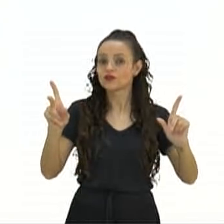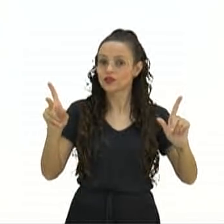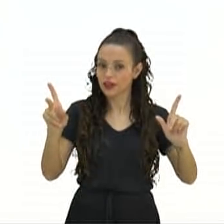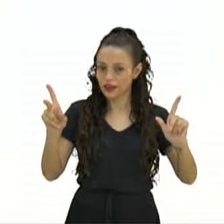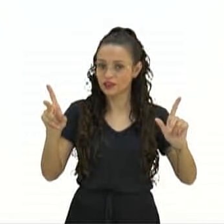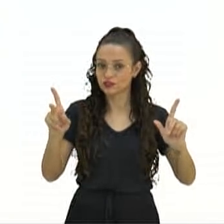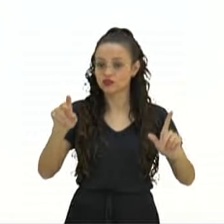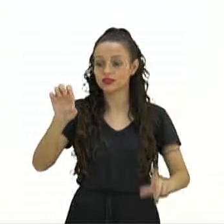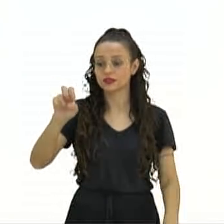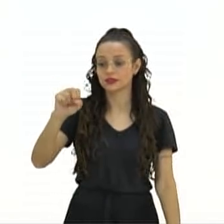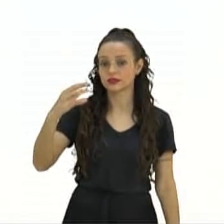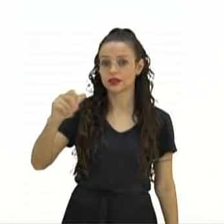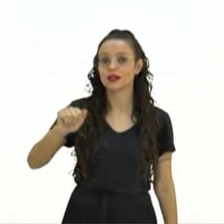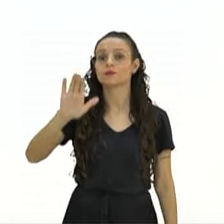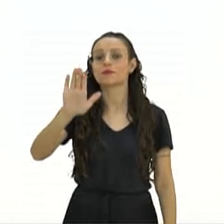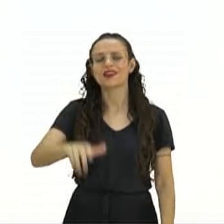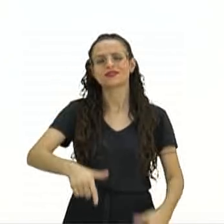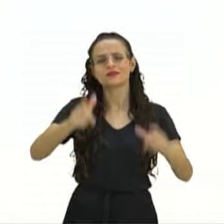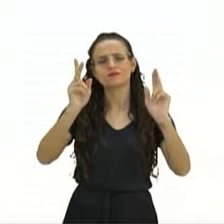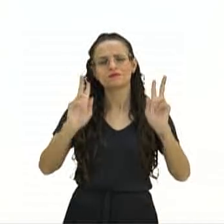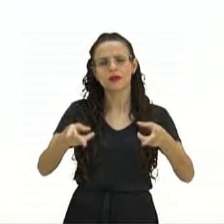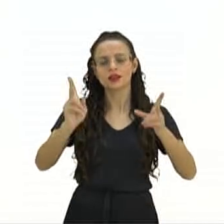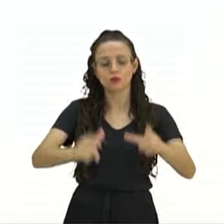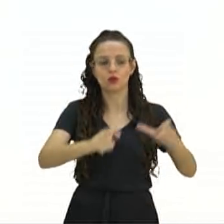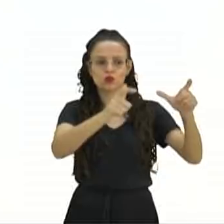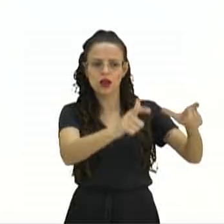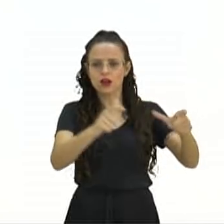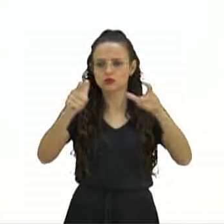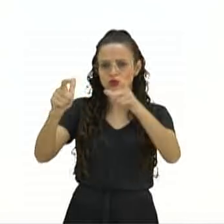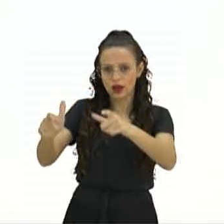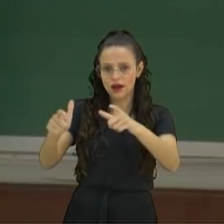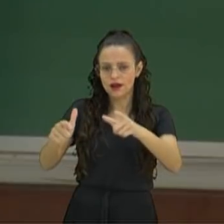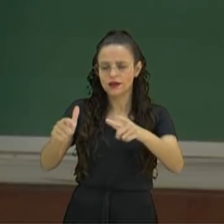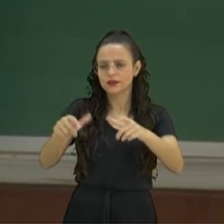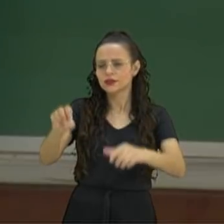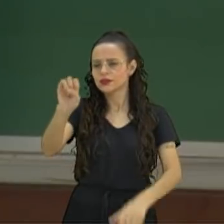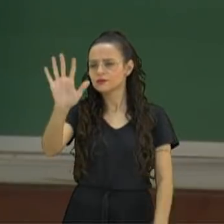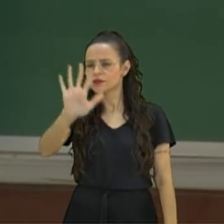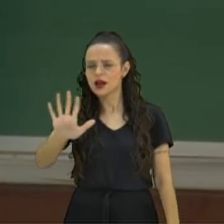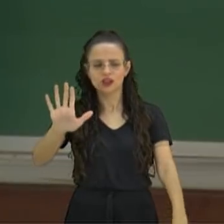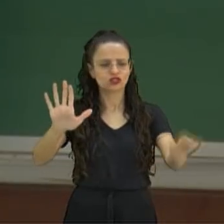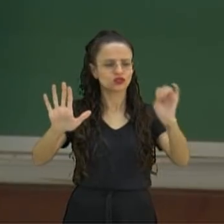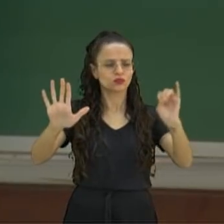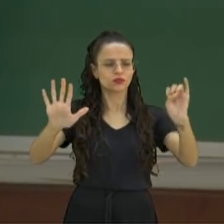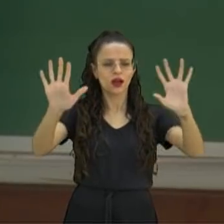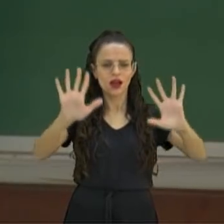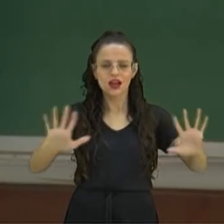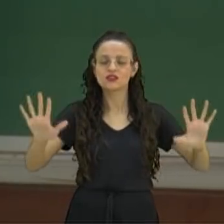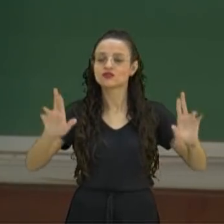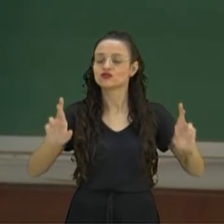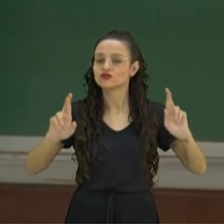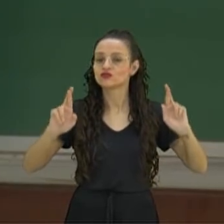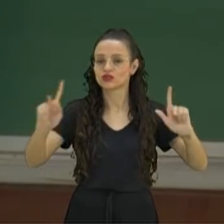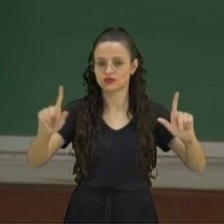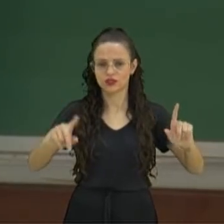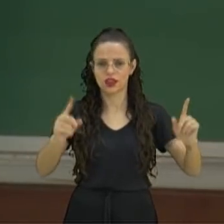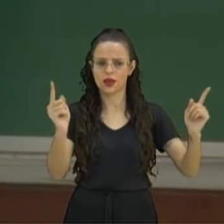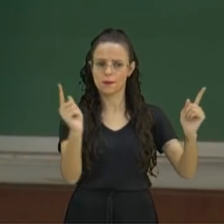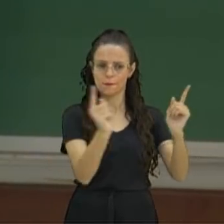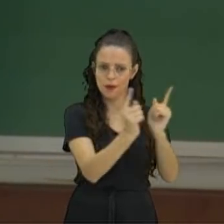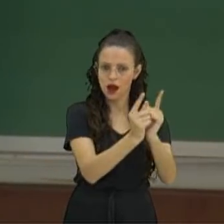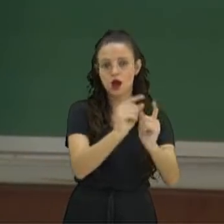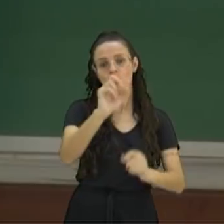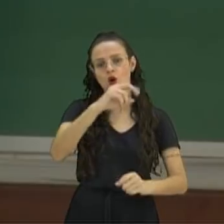uma mesma região, para uma mesma área, eu consigo desenhar no papel, utilizando diferentes escalas, reduzir mais